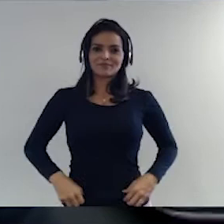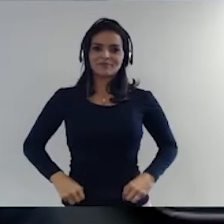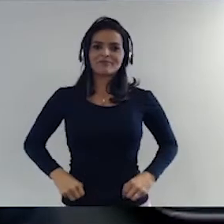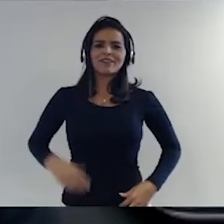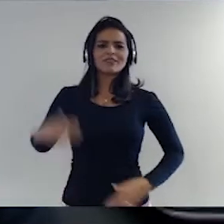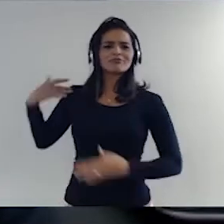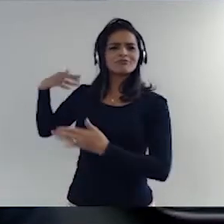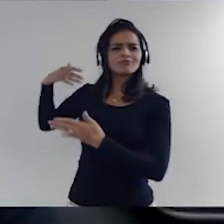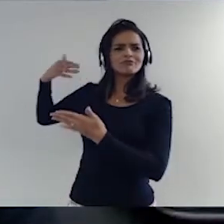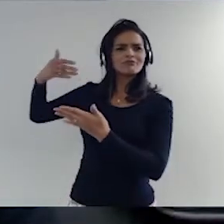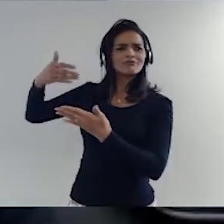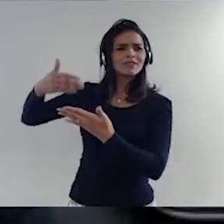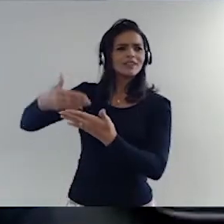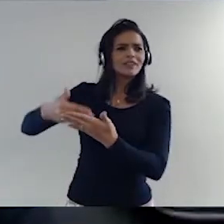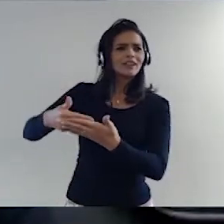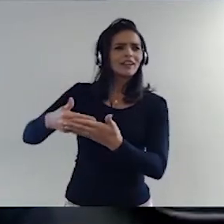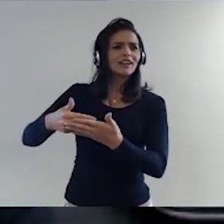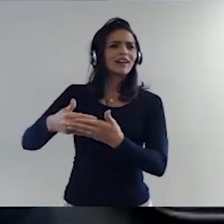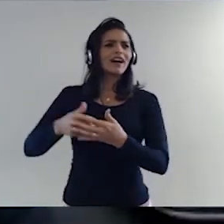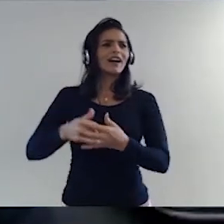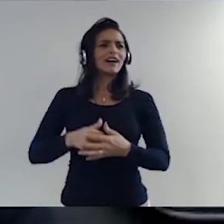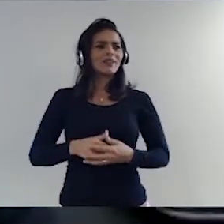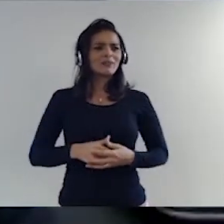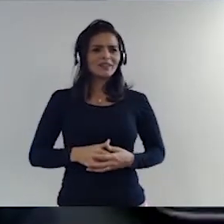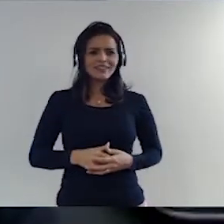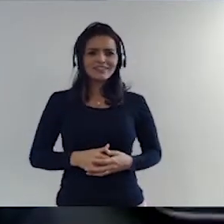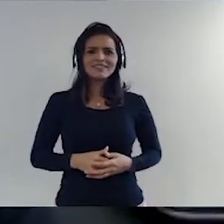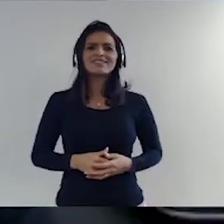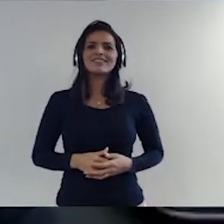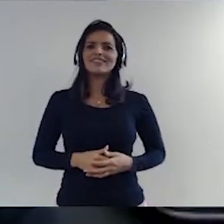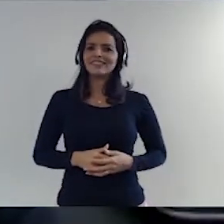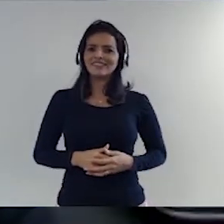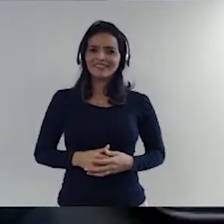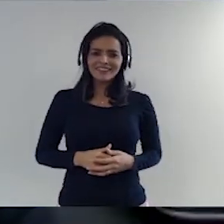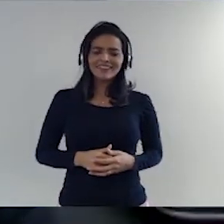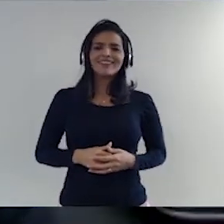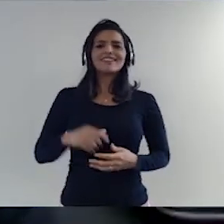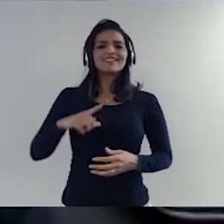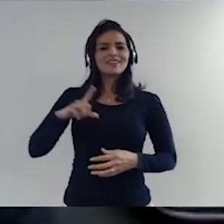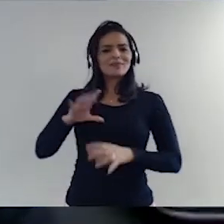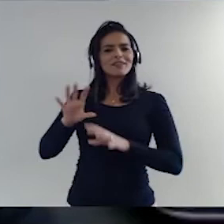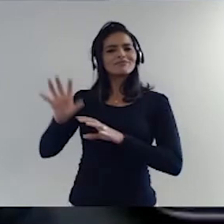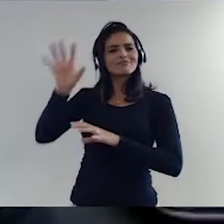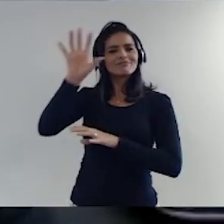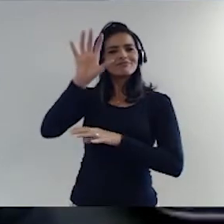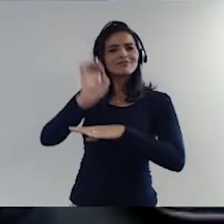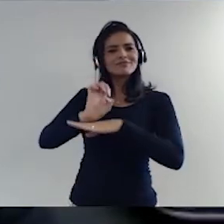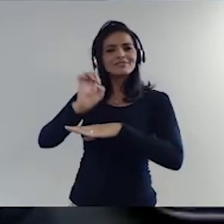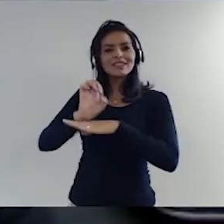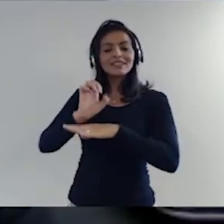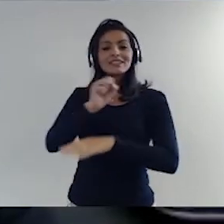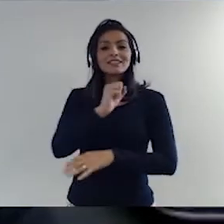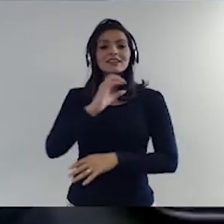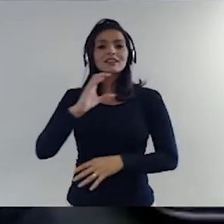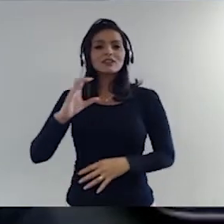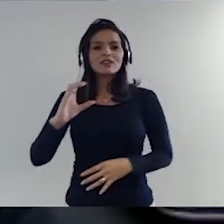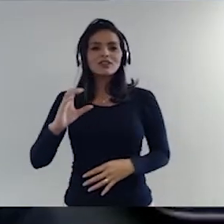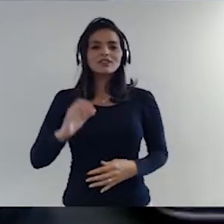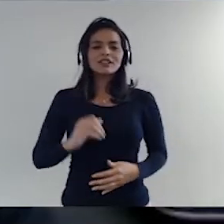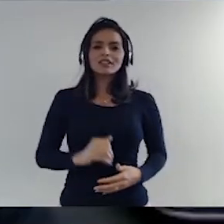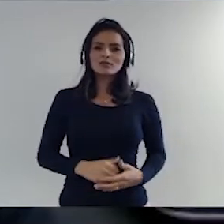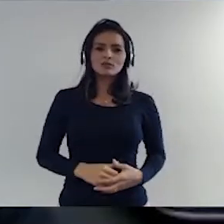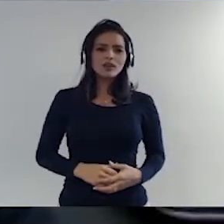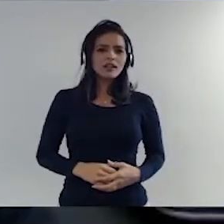caminhada desde o início da gestão, o presidente Rafael Horn, a nossa seccional de Santa Catarina, e também